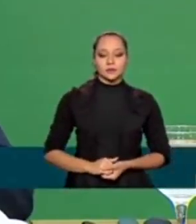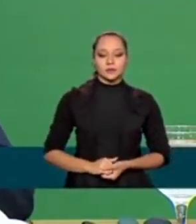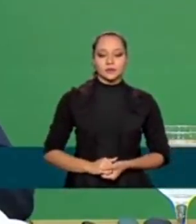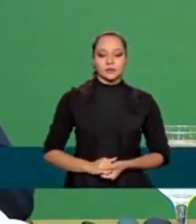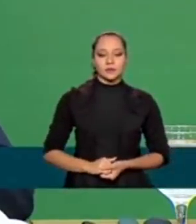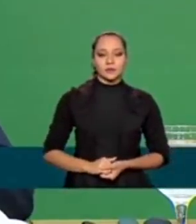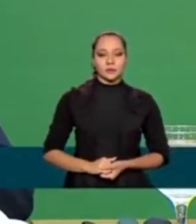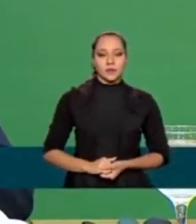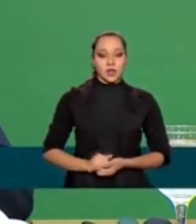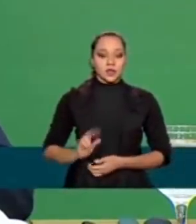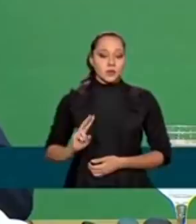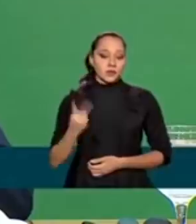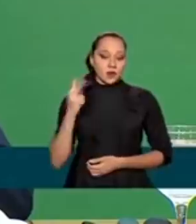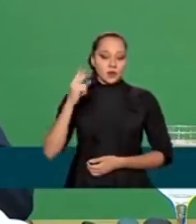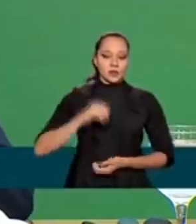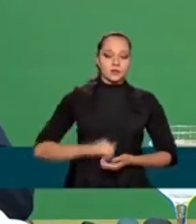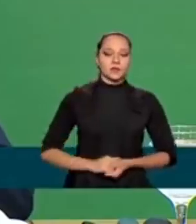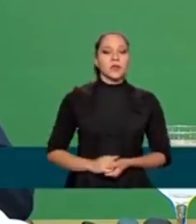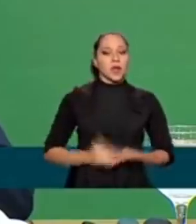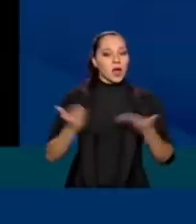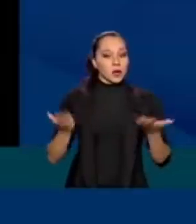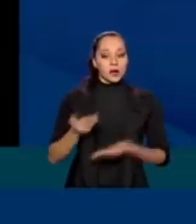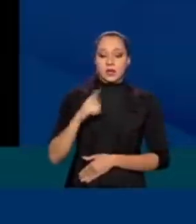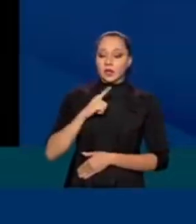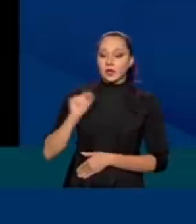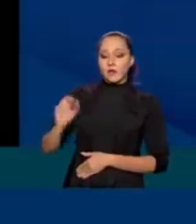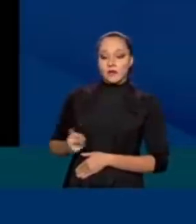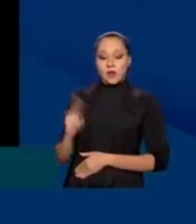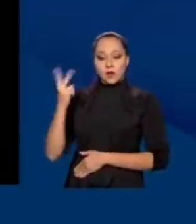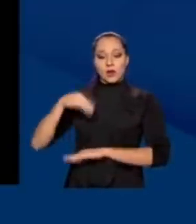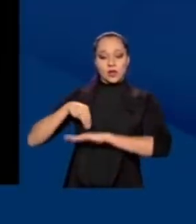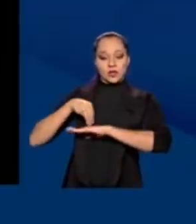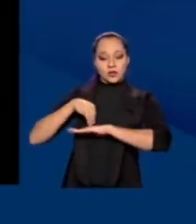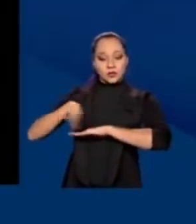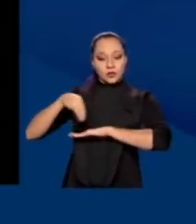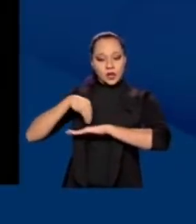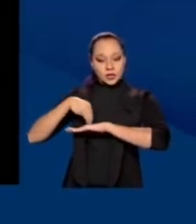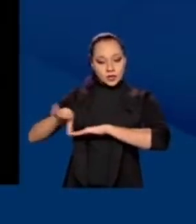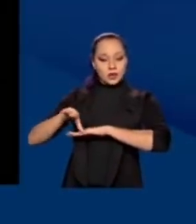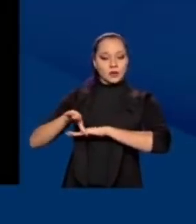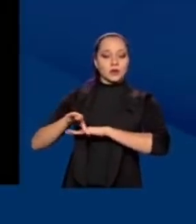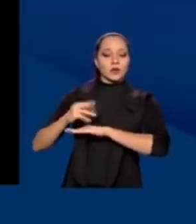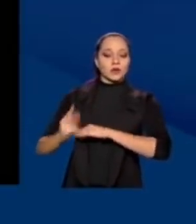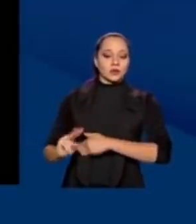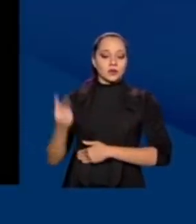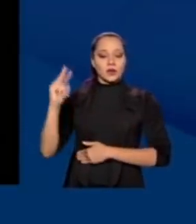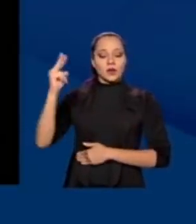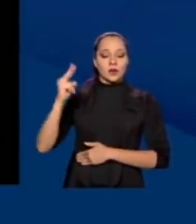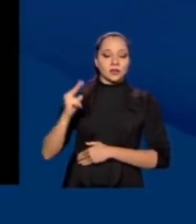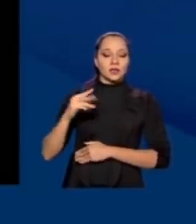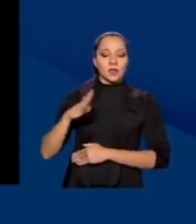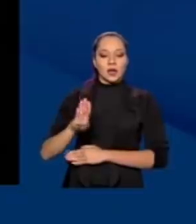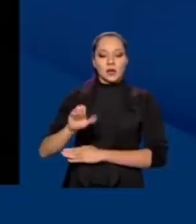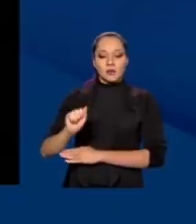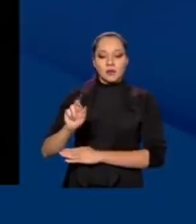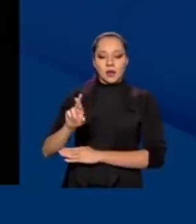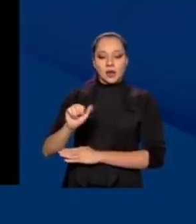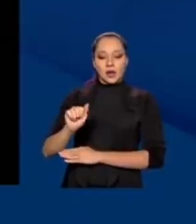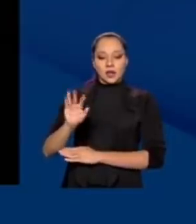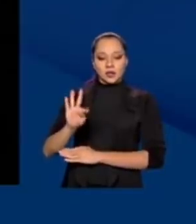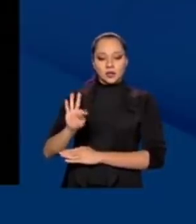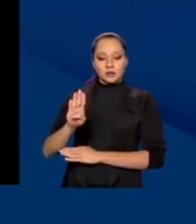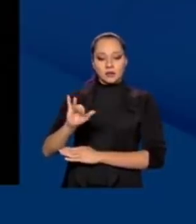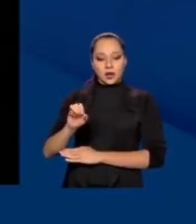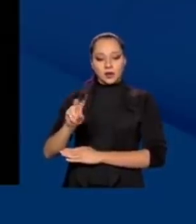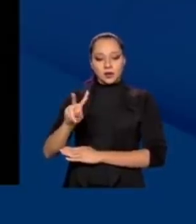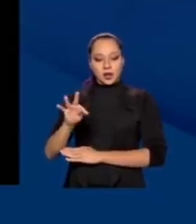Sobre preços, então nós temos ali divulgação da Bharat Biotech, produtora da